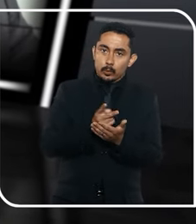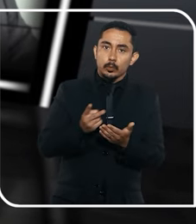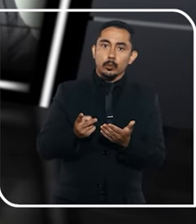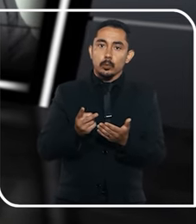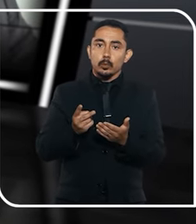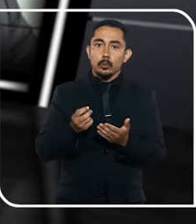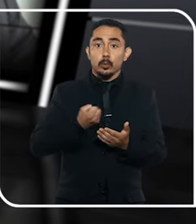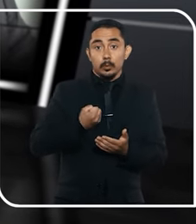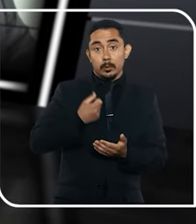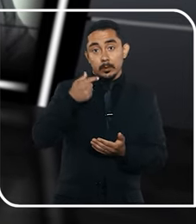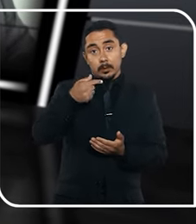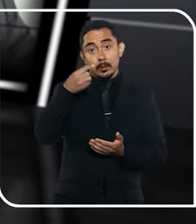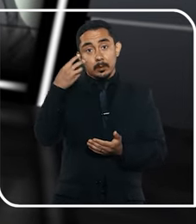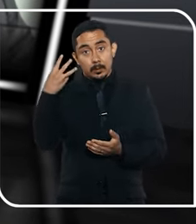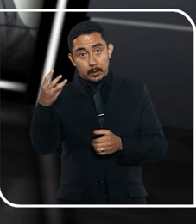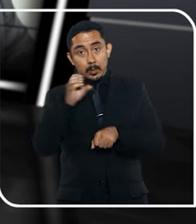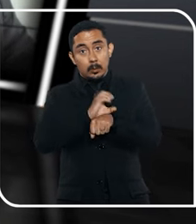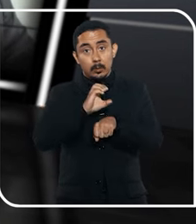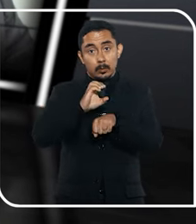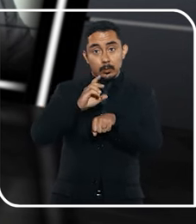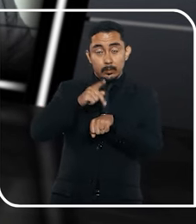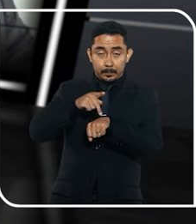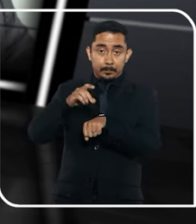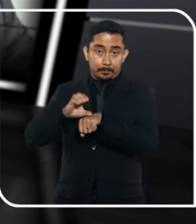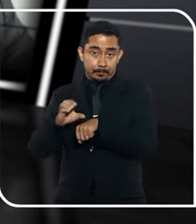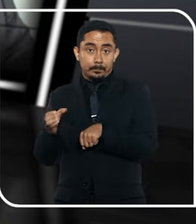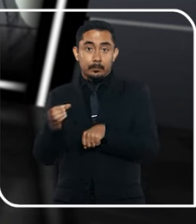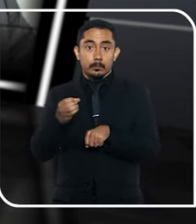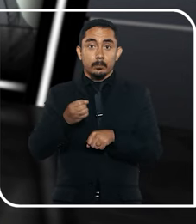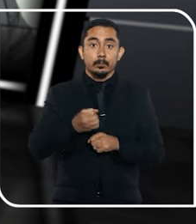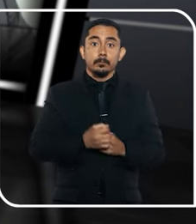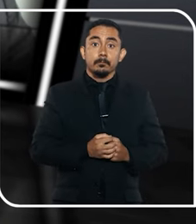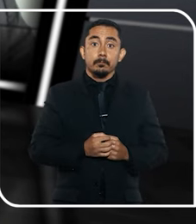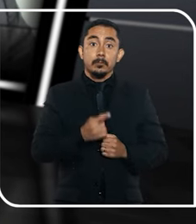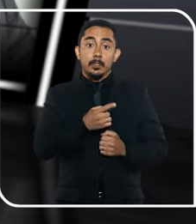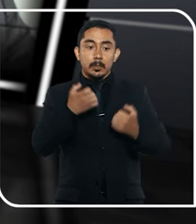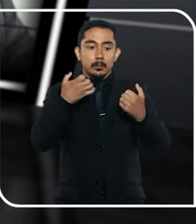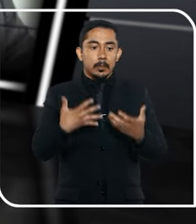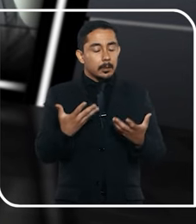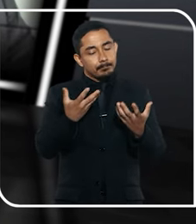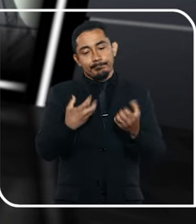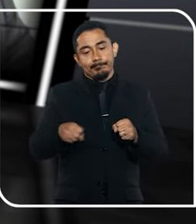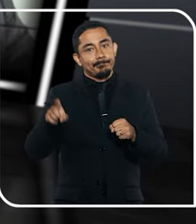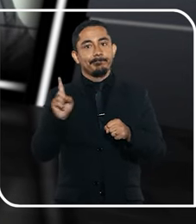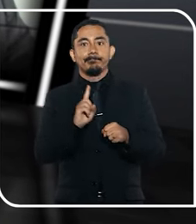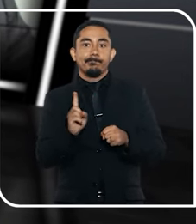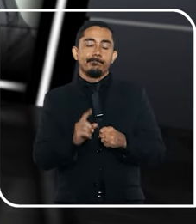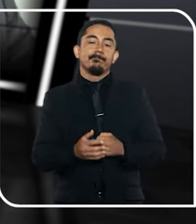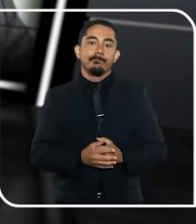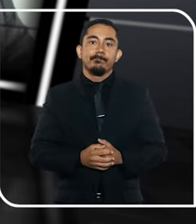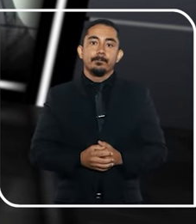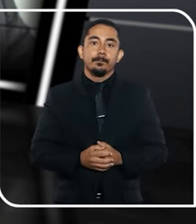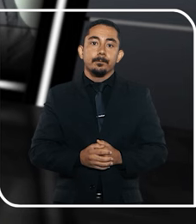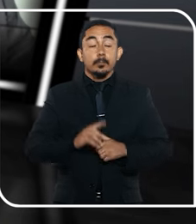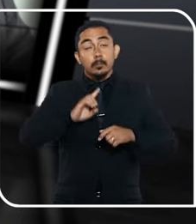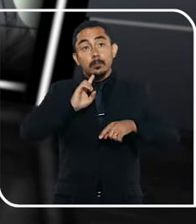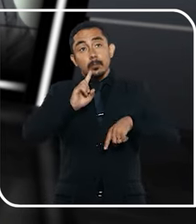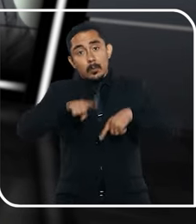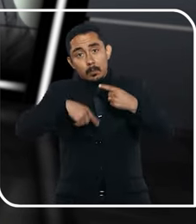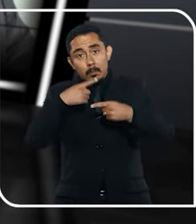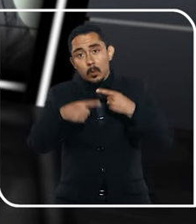Código 73, né, o Código de Processo Civil de 73, então a inicial foi indeferida. E